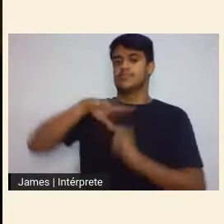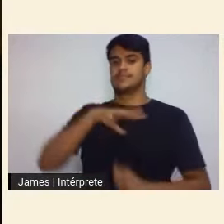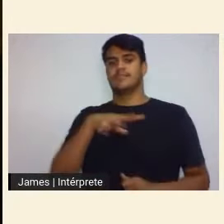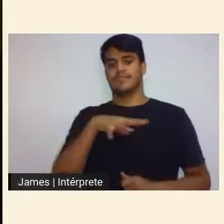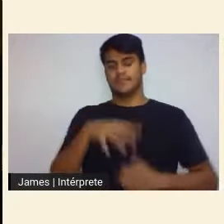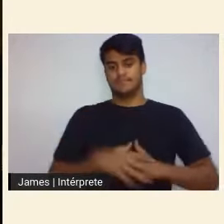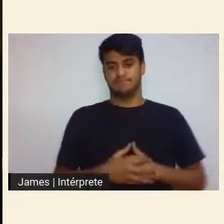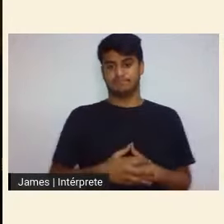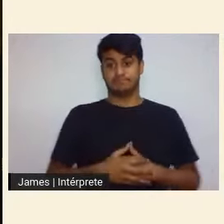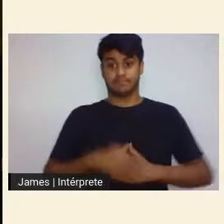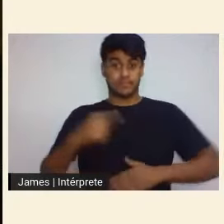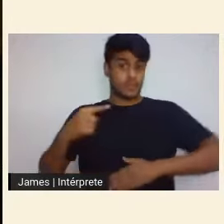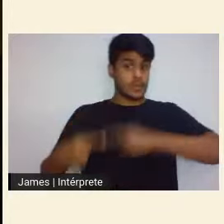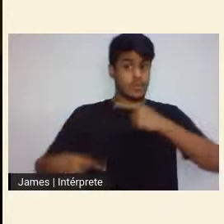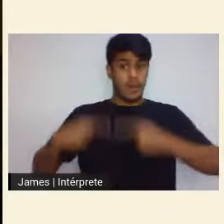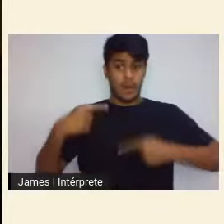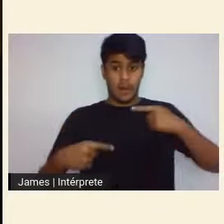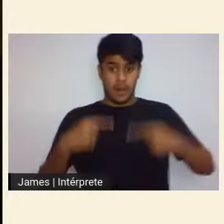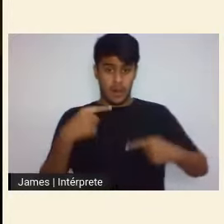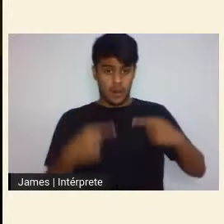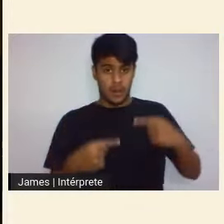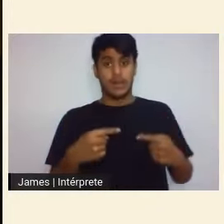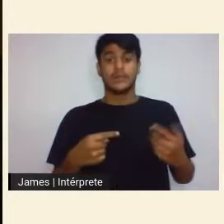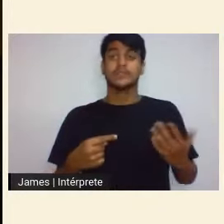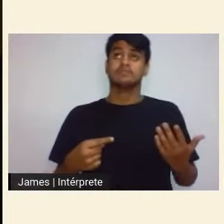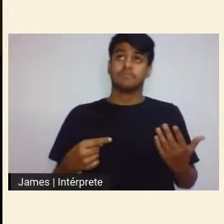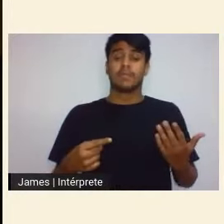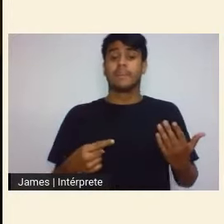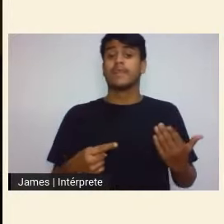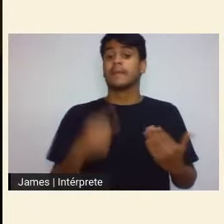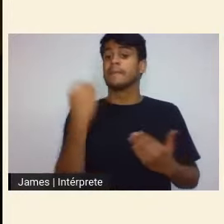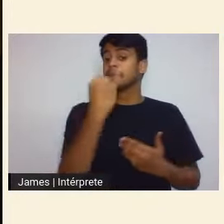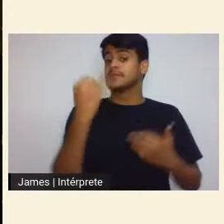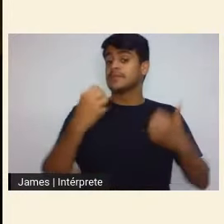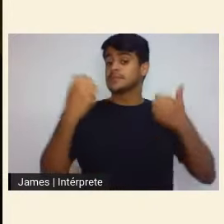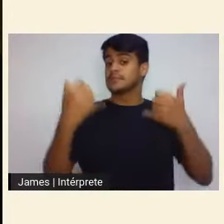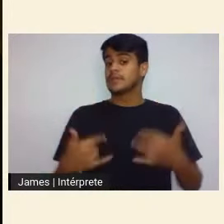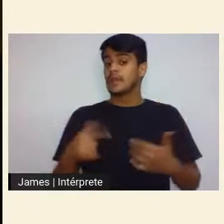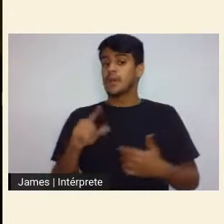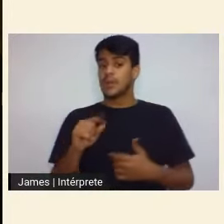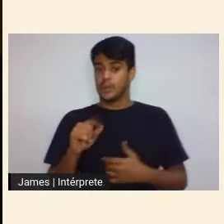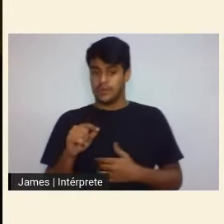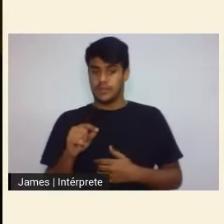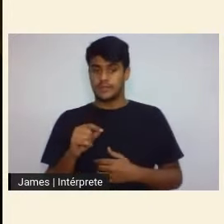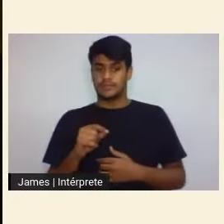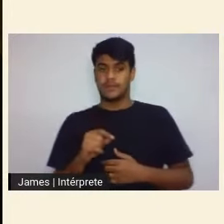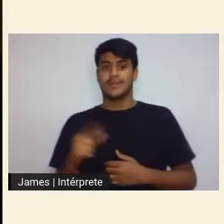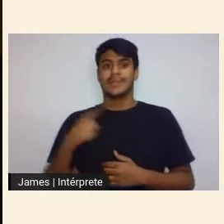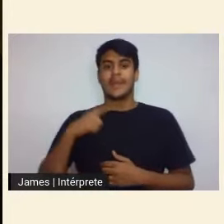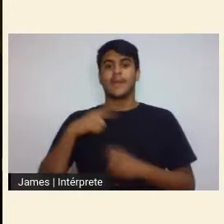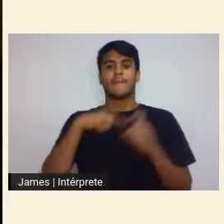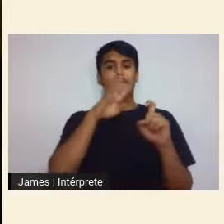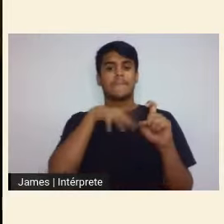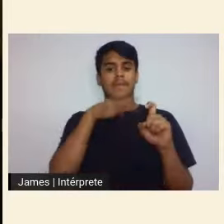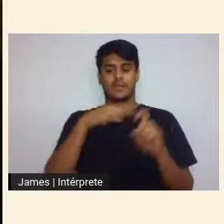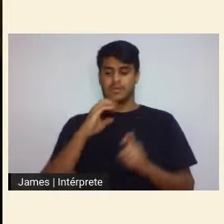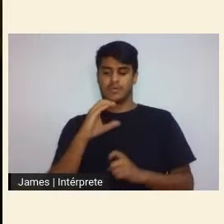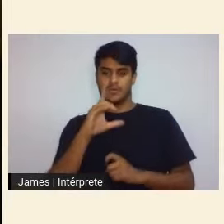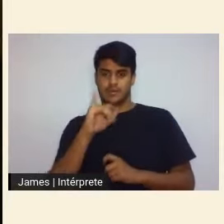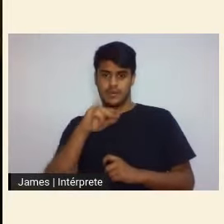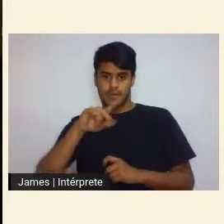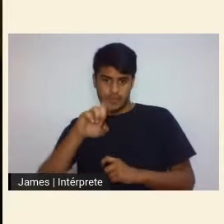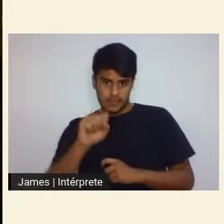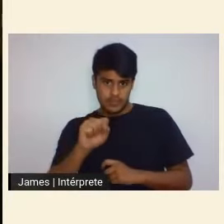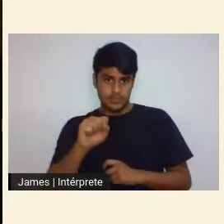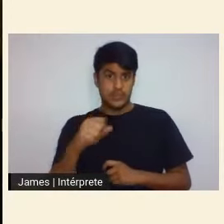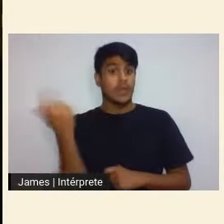do debate que proponho aqui, vale ressaltar que o mito euclidiano ganhou projeção acadêmica